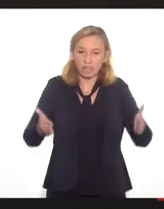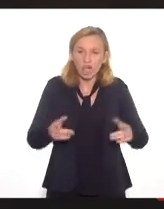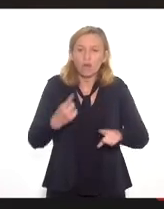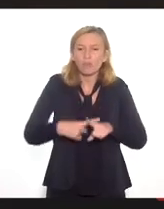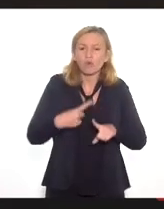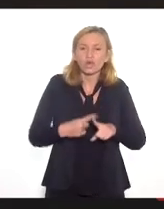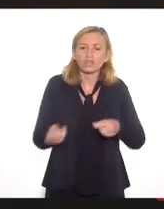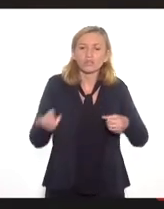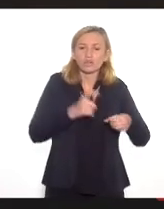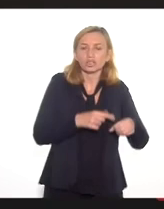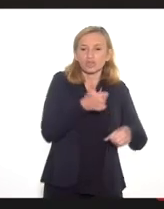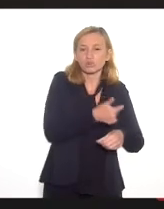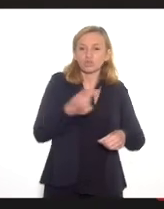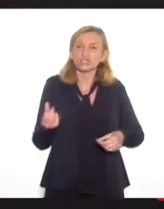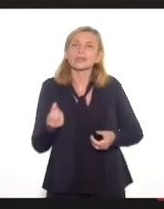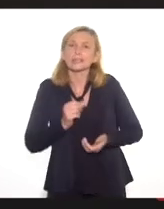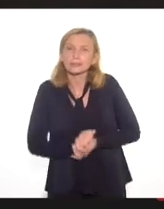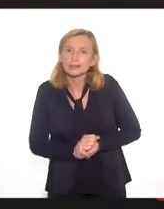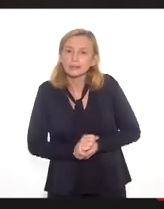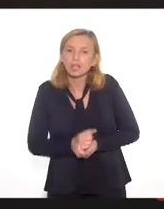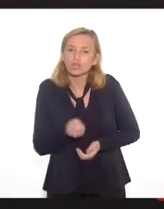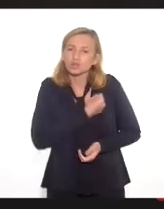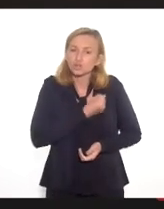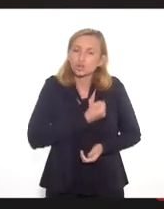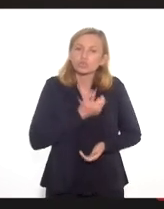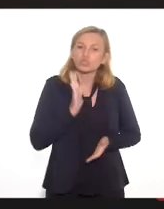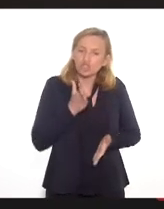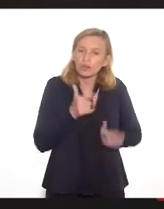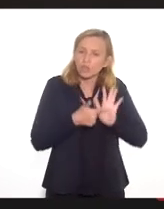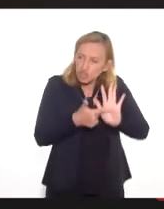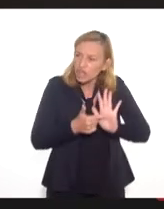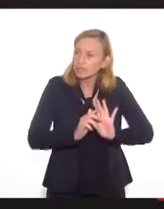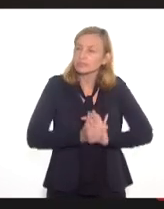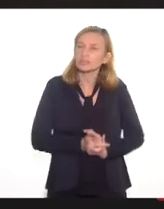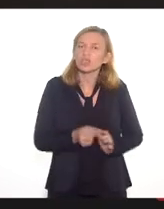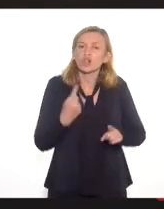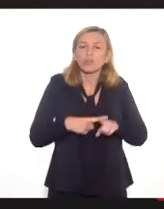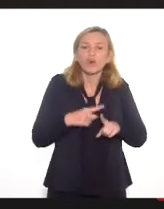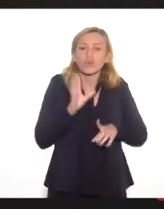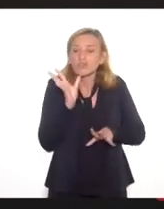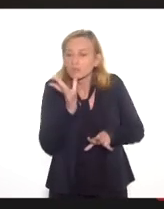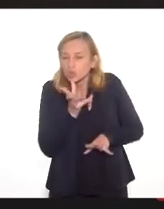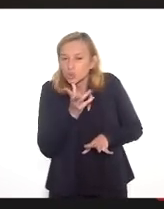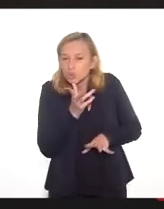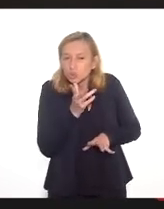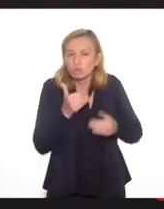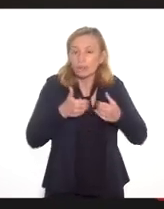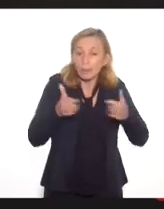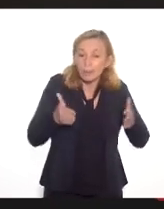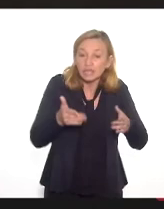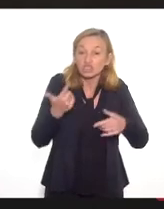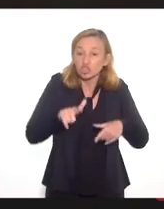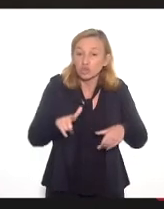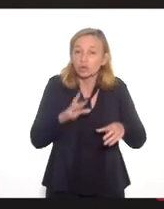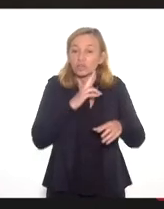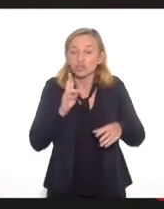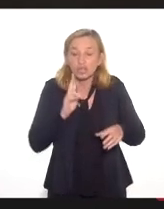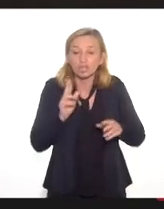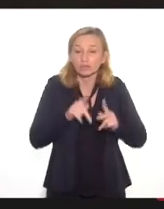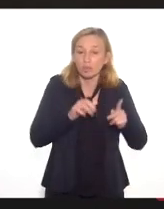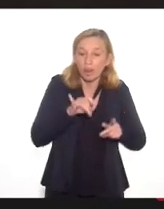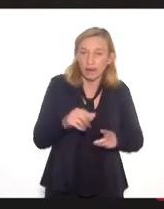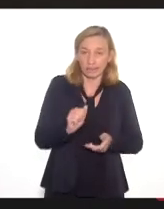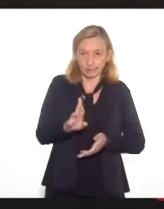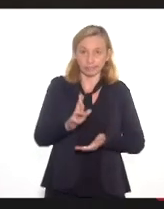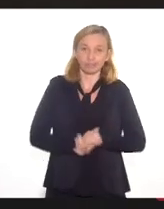foram recolocados já em 2016 quando os números já eram conhecidos por que demorou tanto tempo para se perceber a necessidade dos